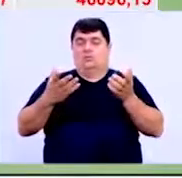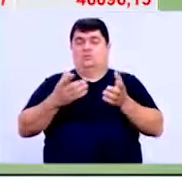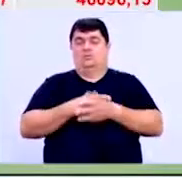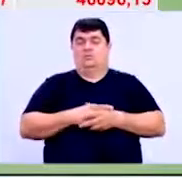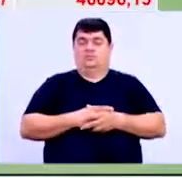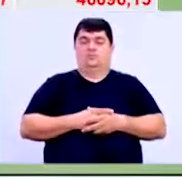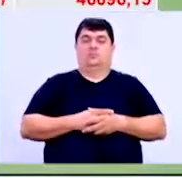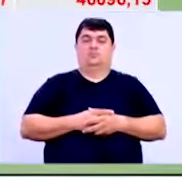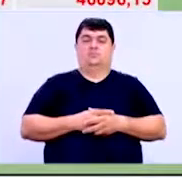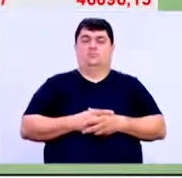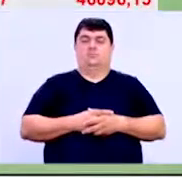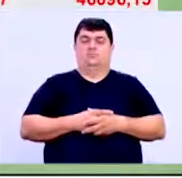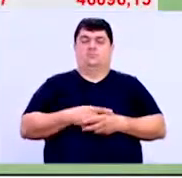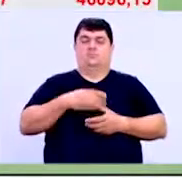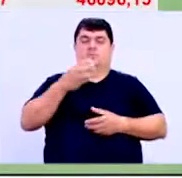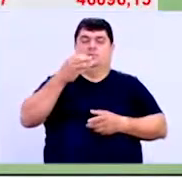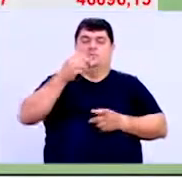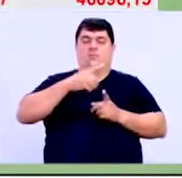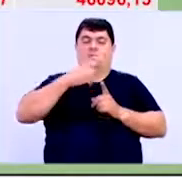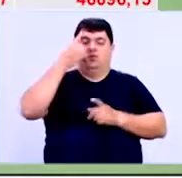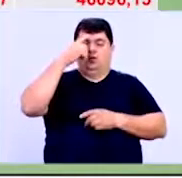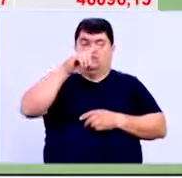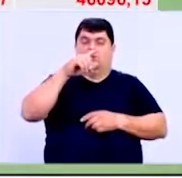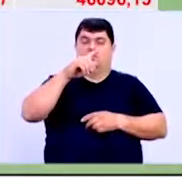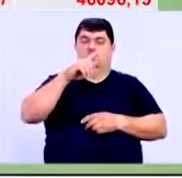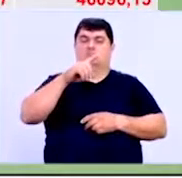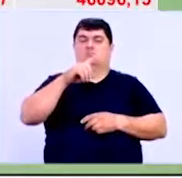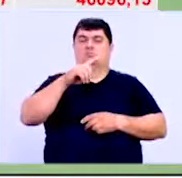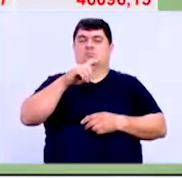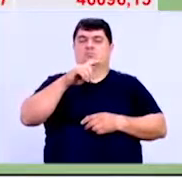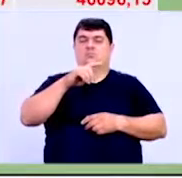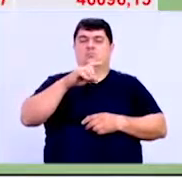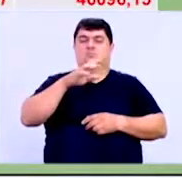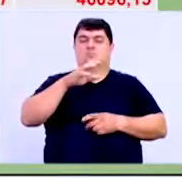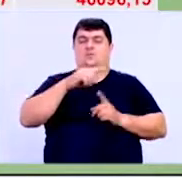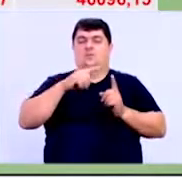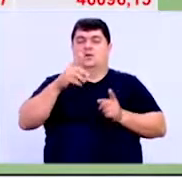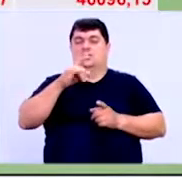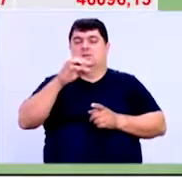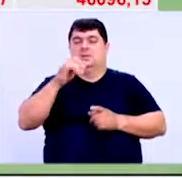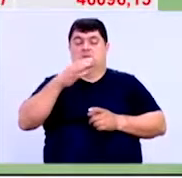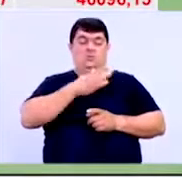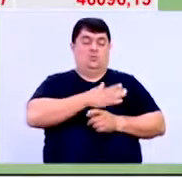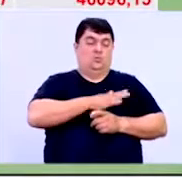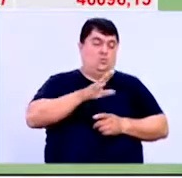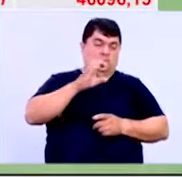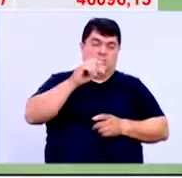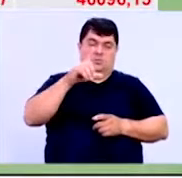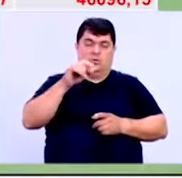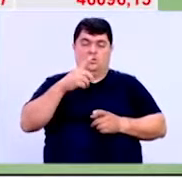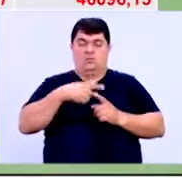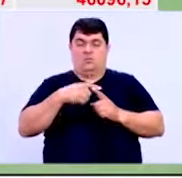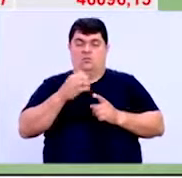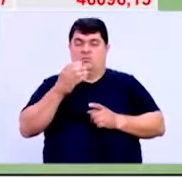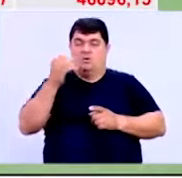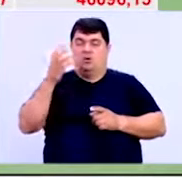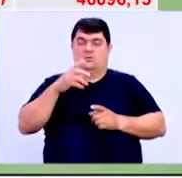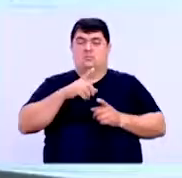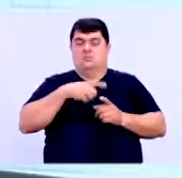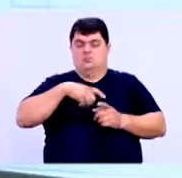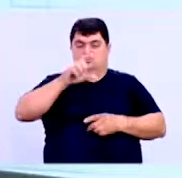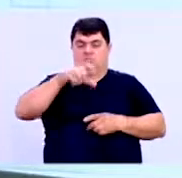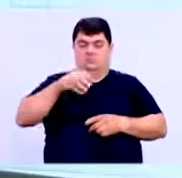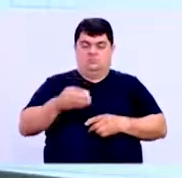Vendas a prazo? 30 dias. Denise não gosta de boleto, vive viajando. Passo no cartão da